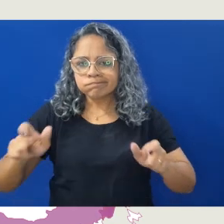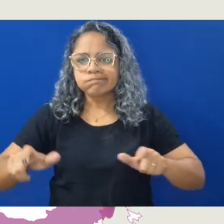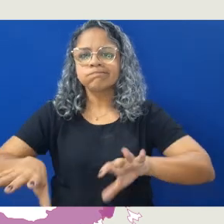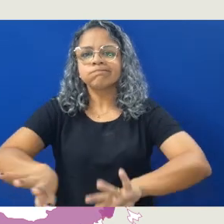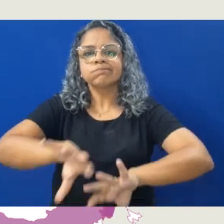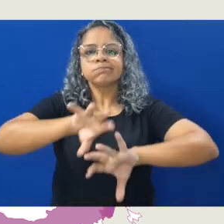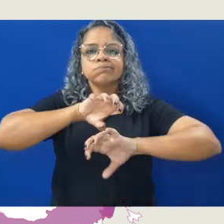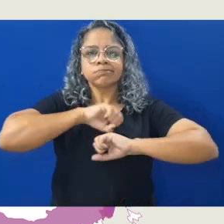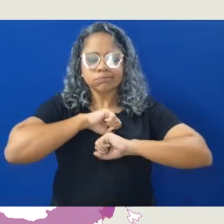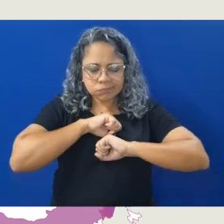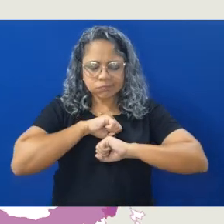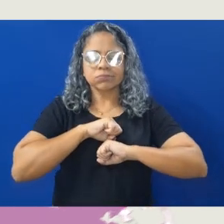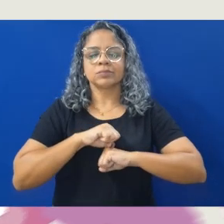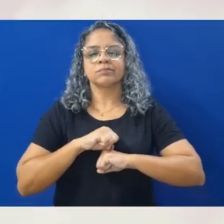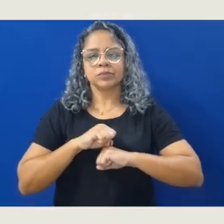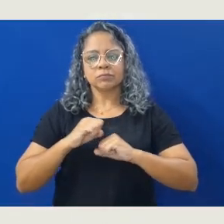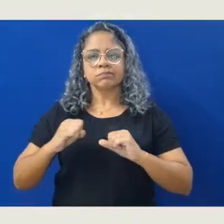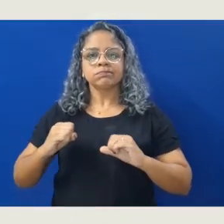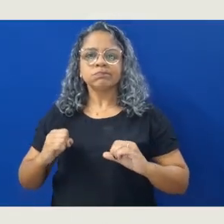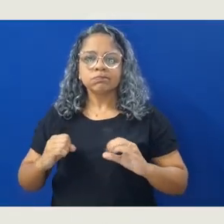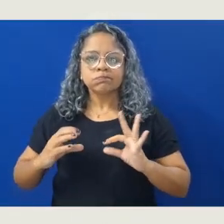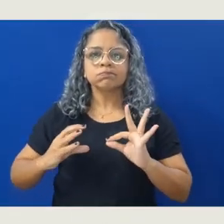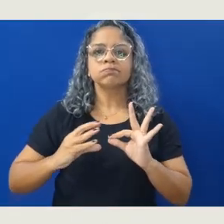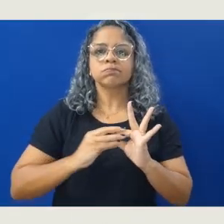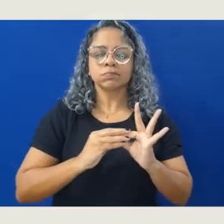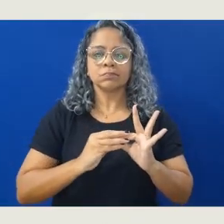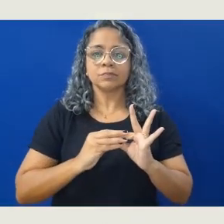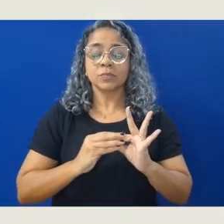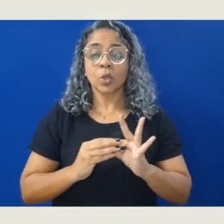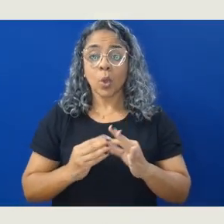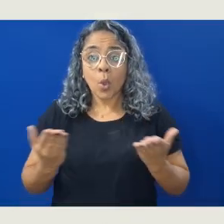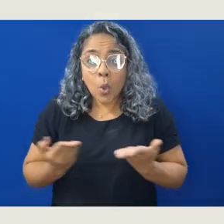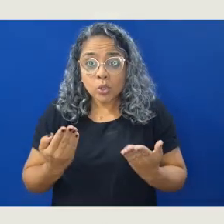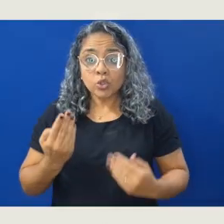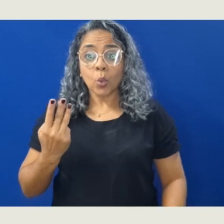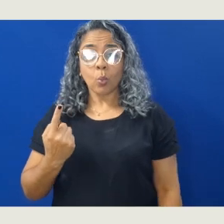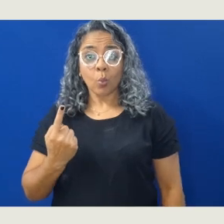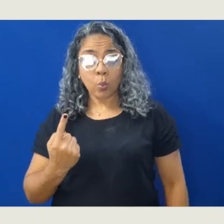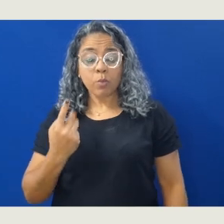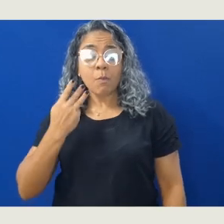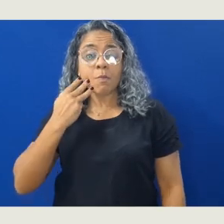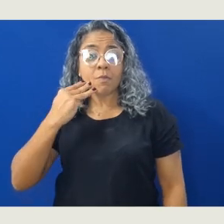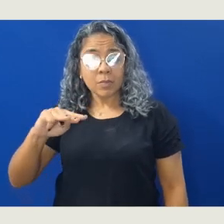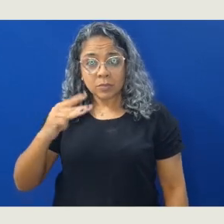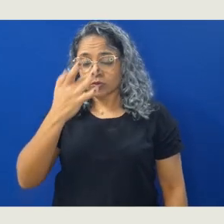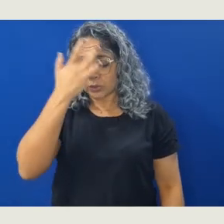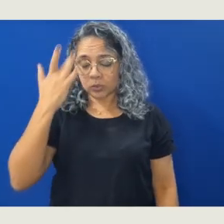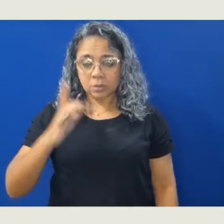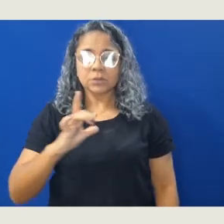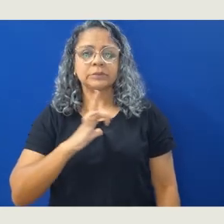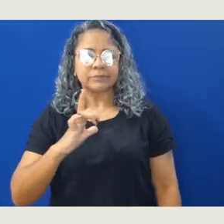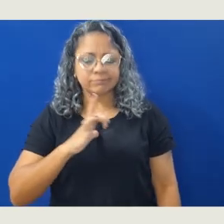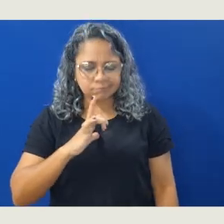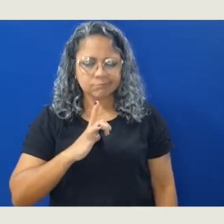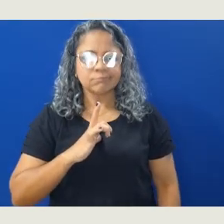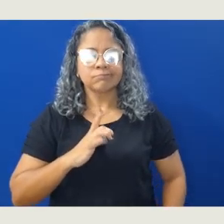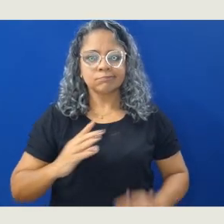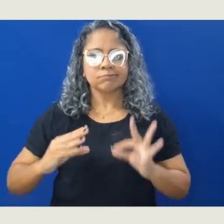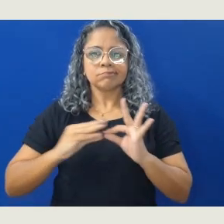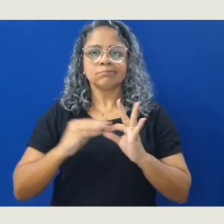pelo HIV. Atualmente, cerca de 1 milhão de pessoas vivem com HIV no Brasil, das